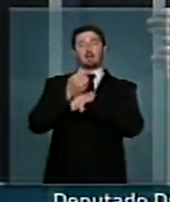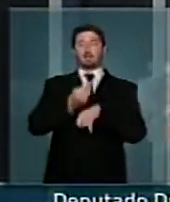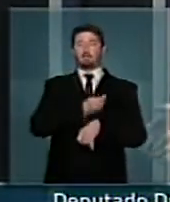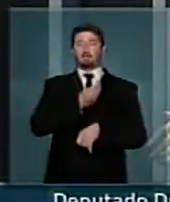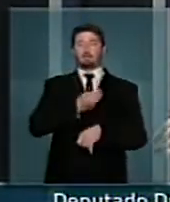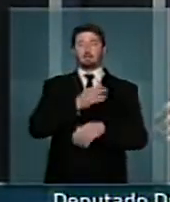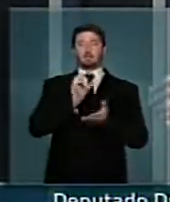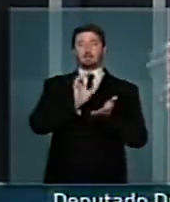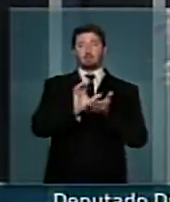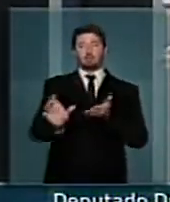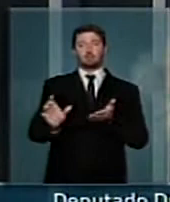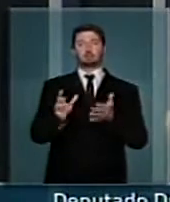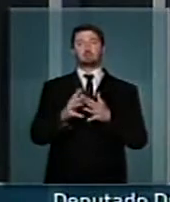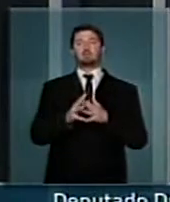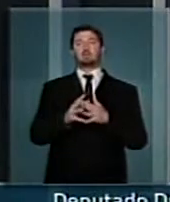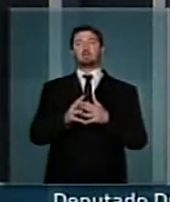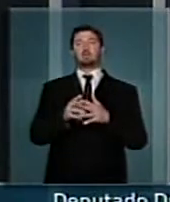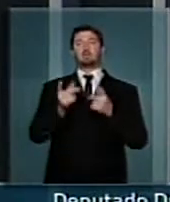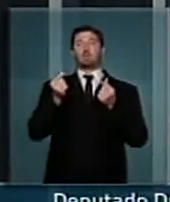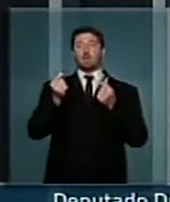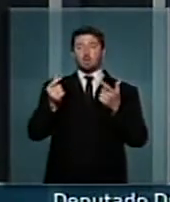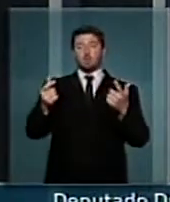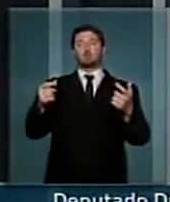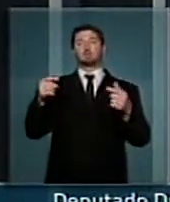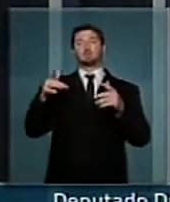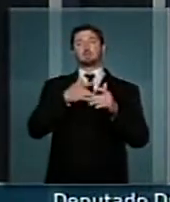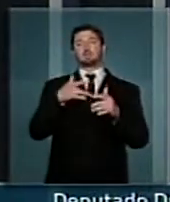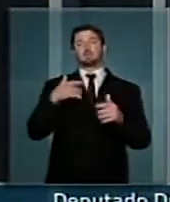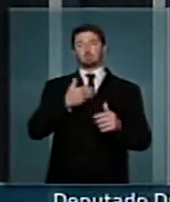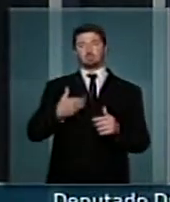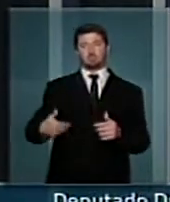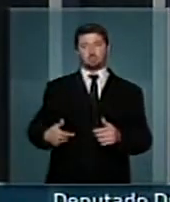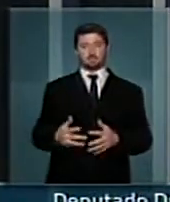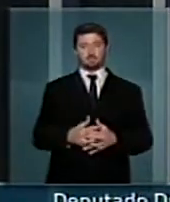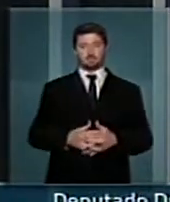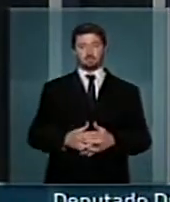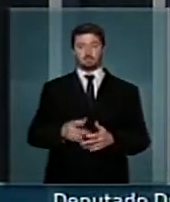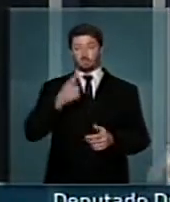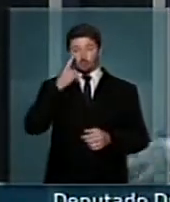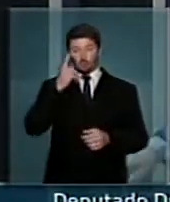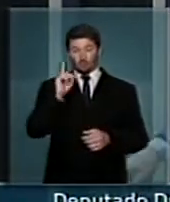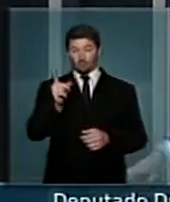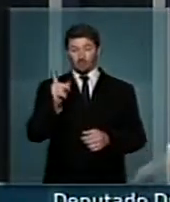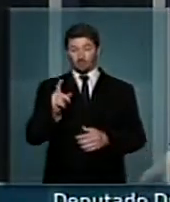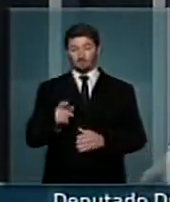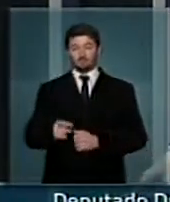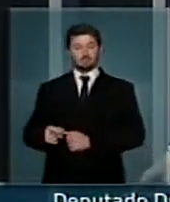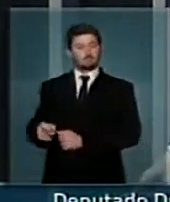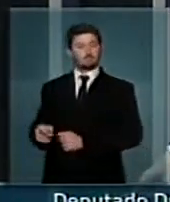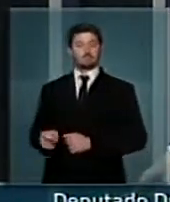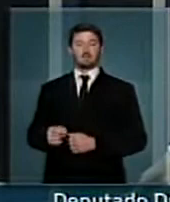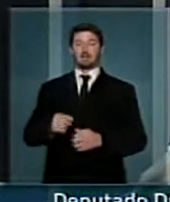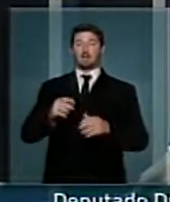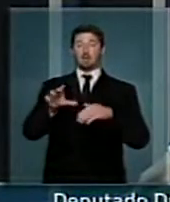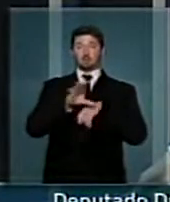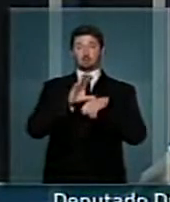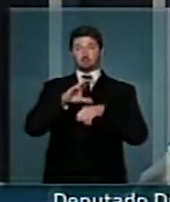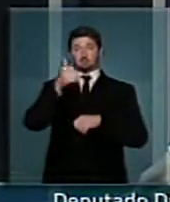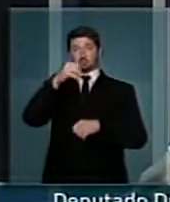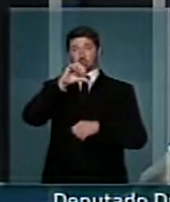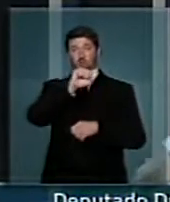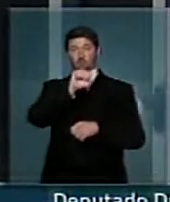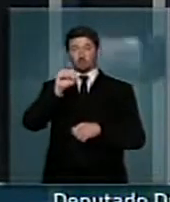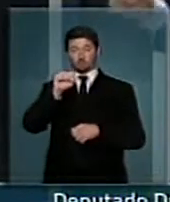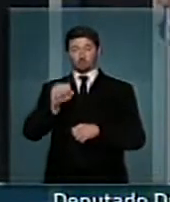dos investimentos e dos recursos na saúde pública. Vejam que o Constituinte de